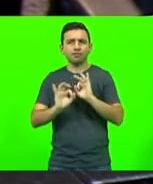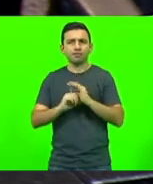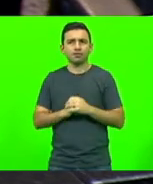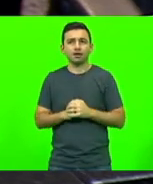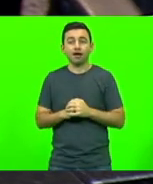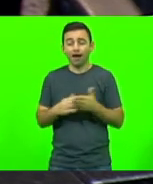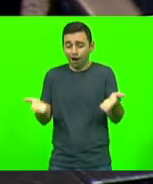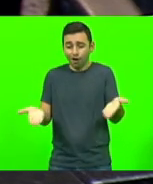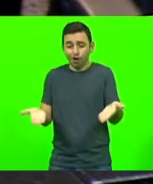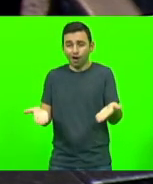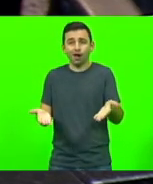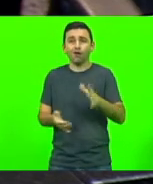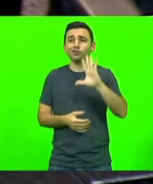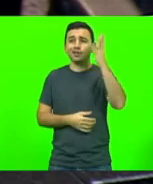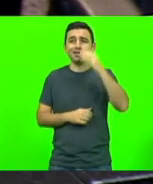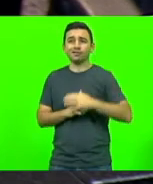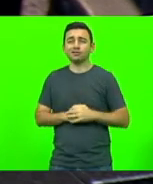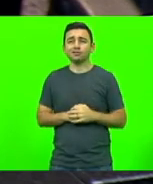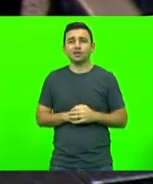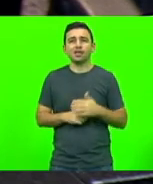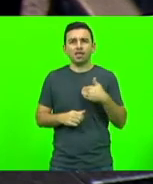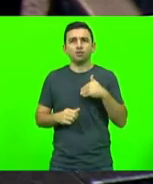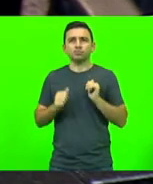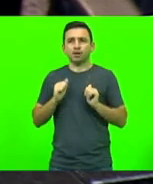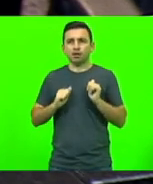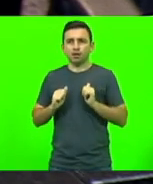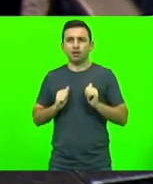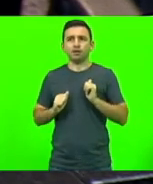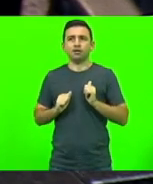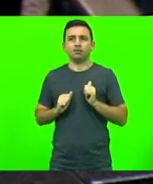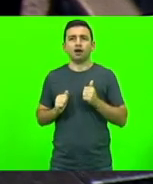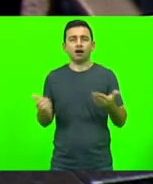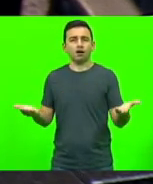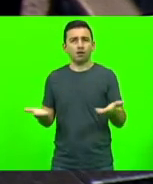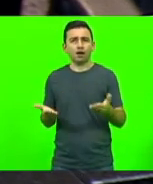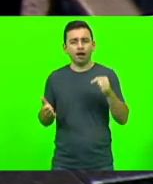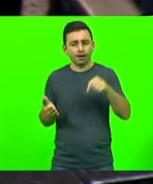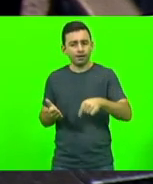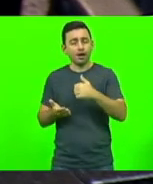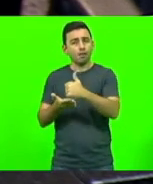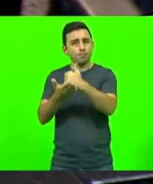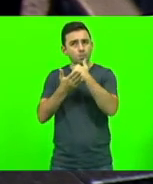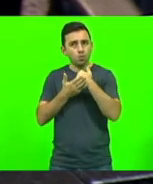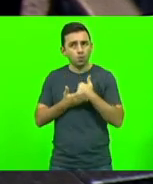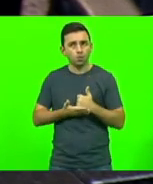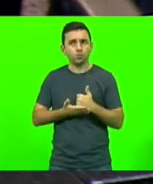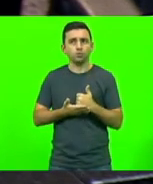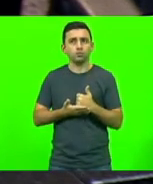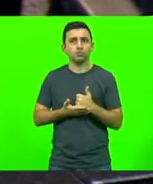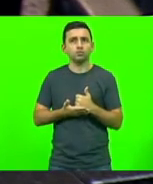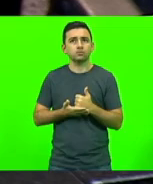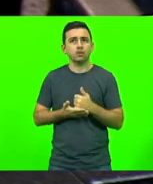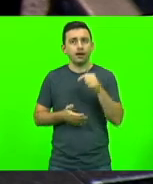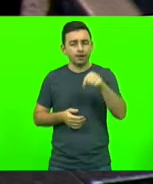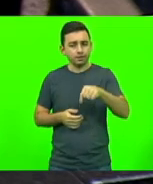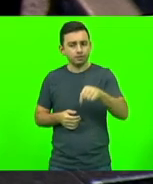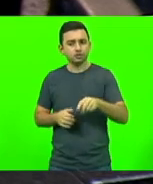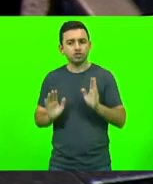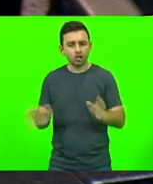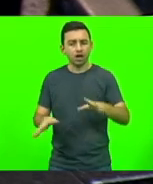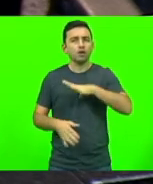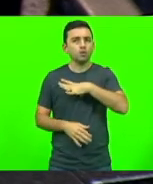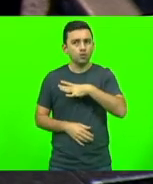atual. Eu espero realmente obter nessa casa o apoio necessário. Essa casa já se mostrou com